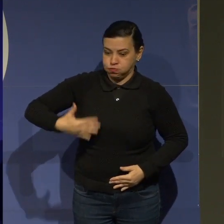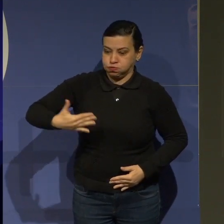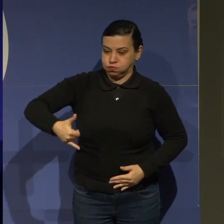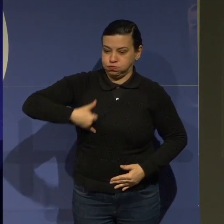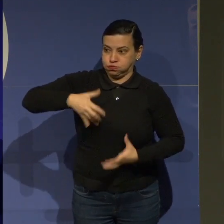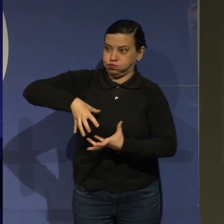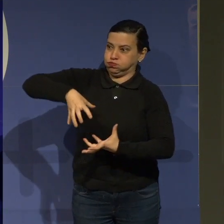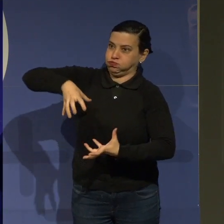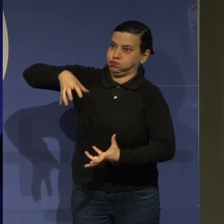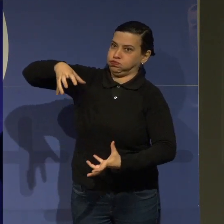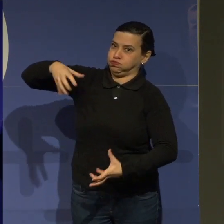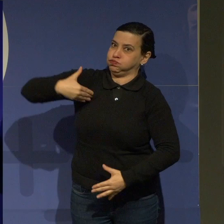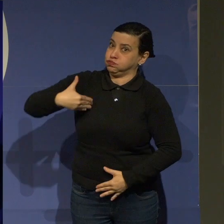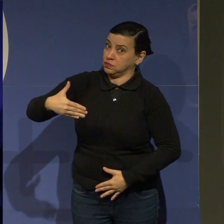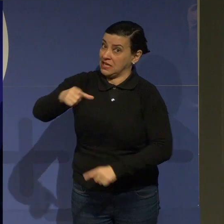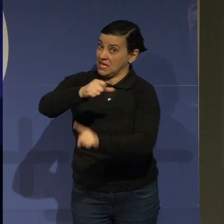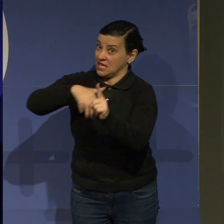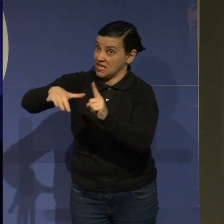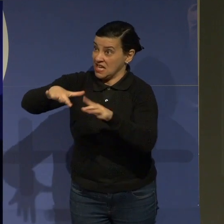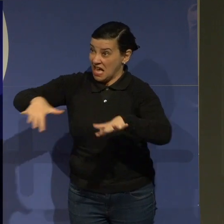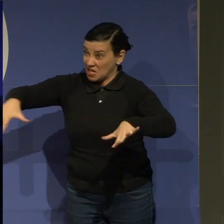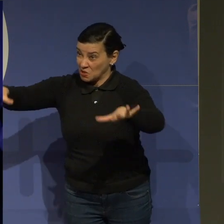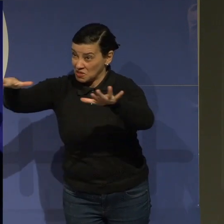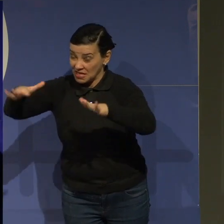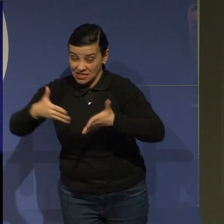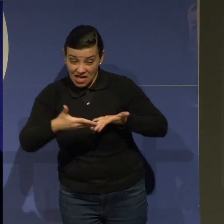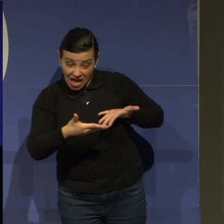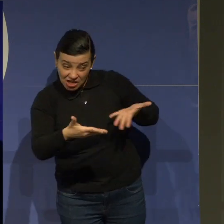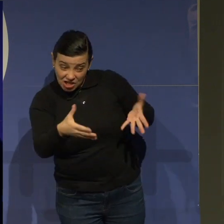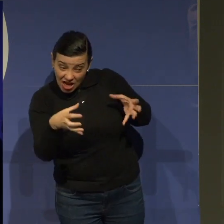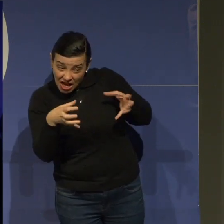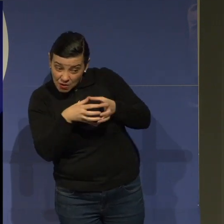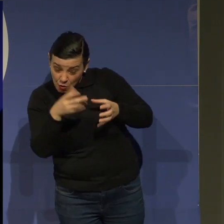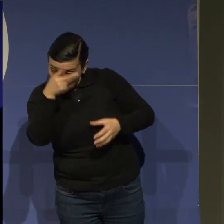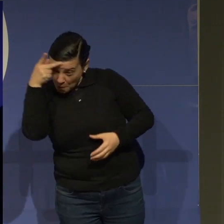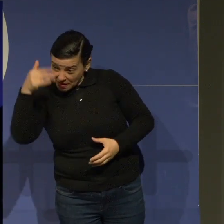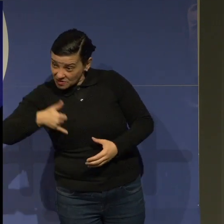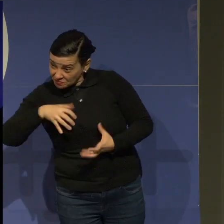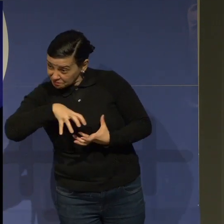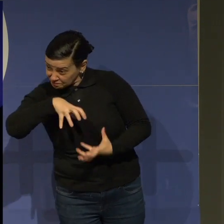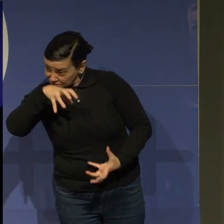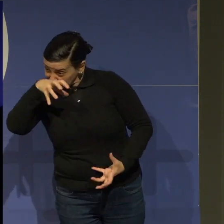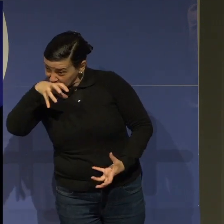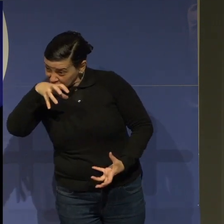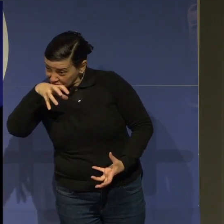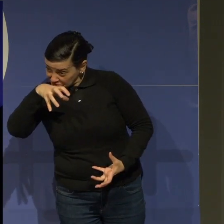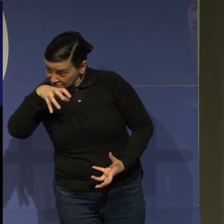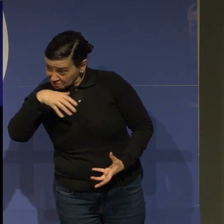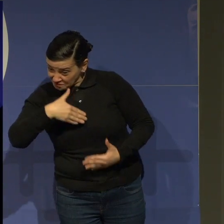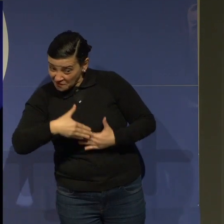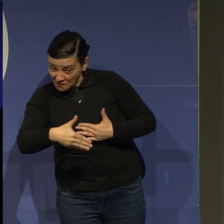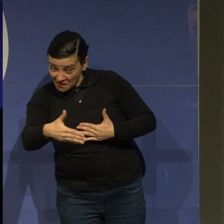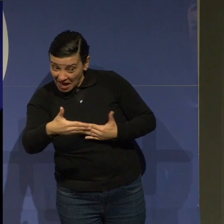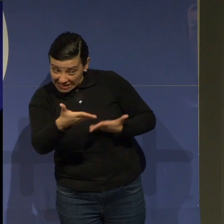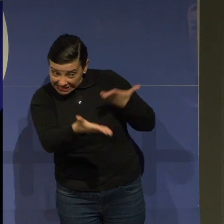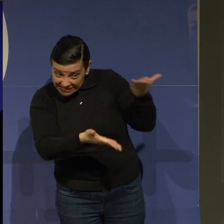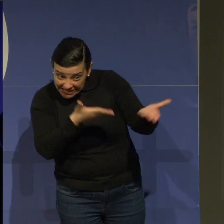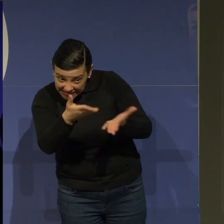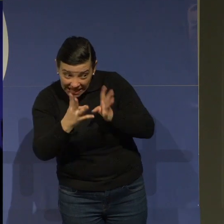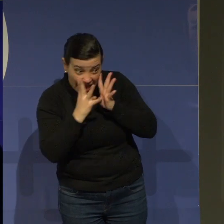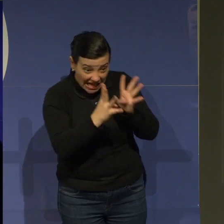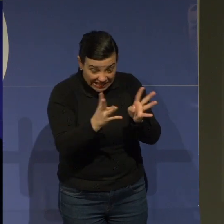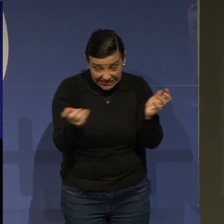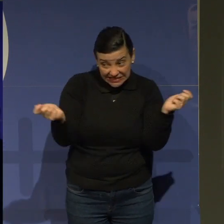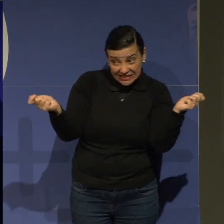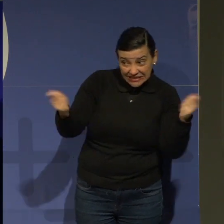o quão nossa sociedade está preparada para receber essa terceira idade, que, na verdade, não é mais aquela